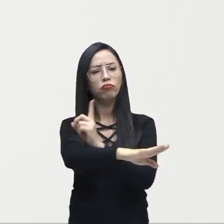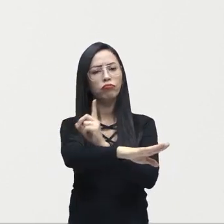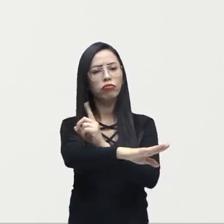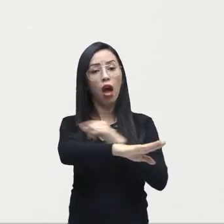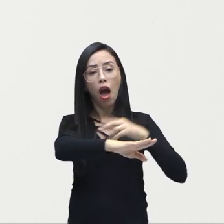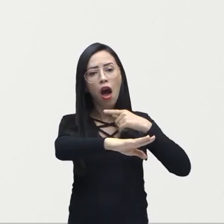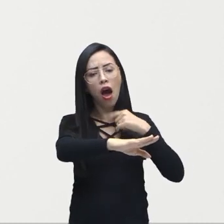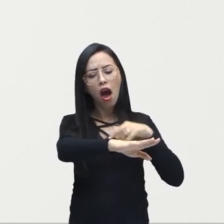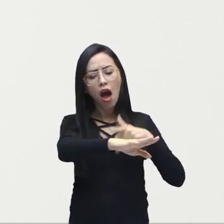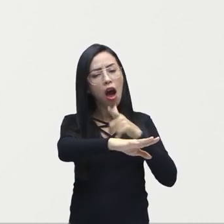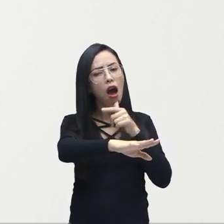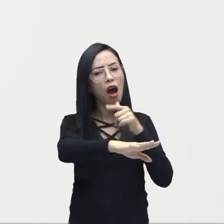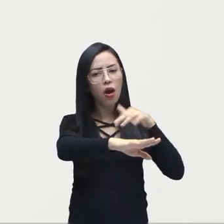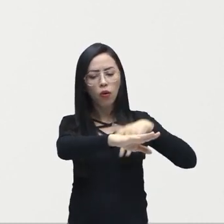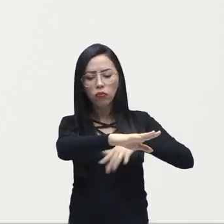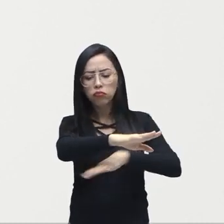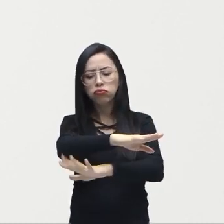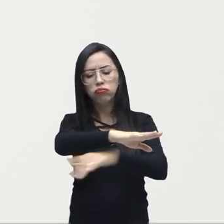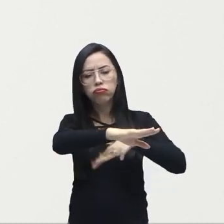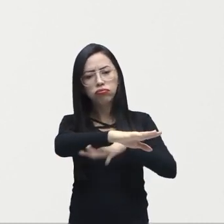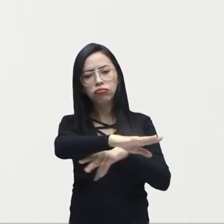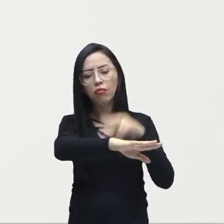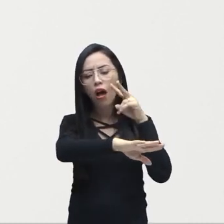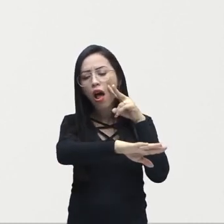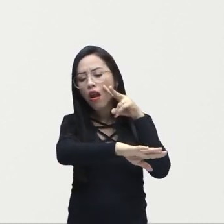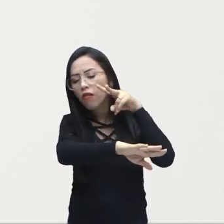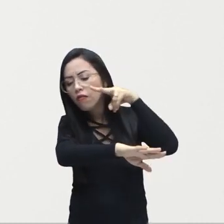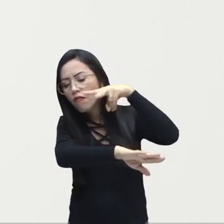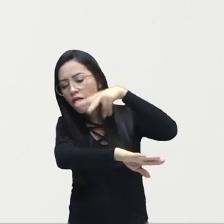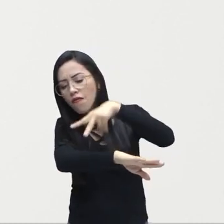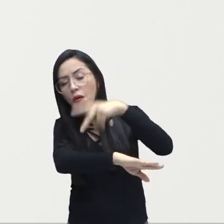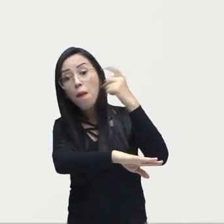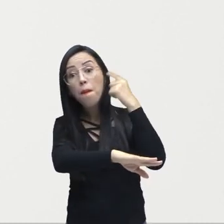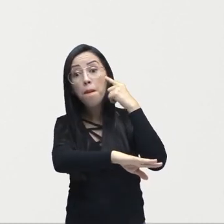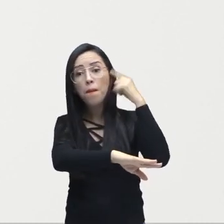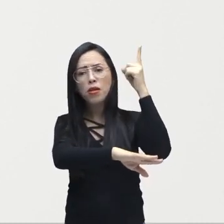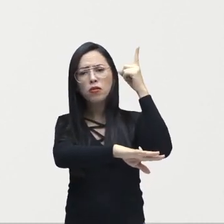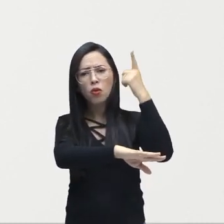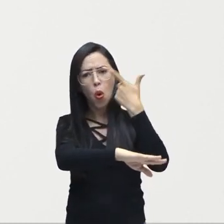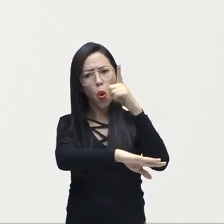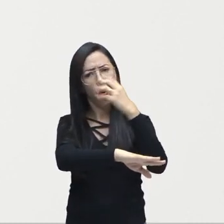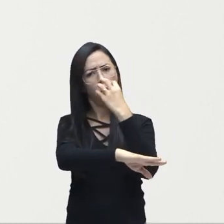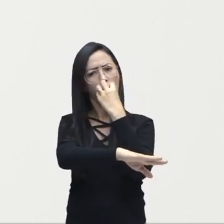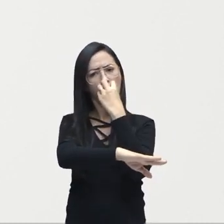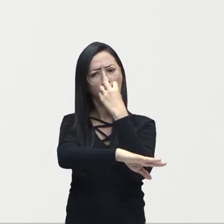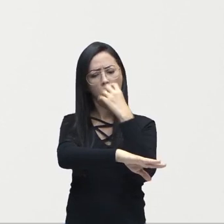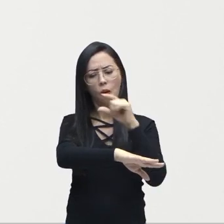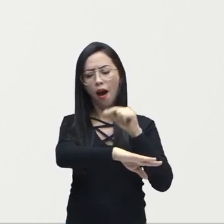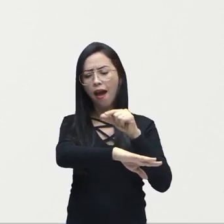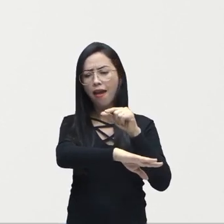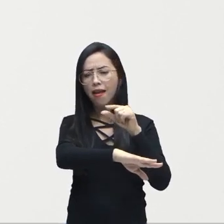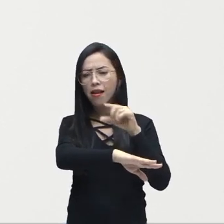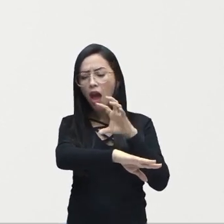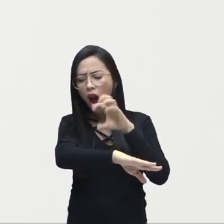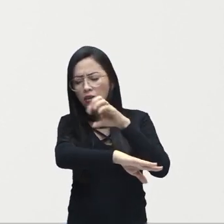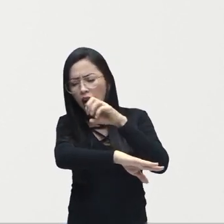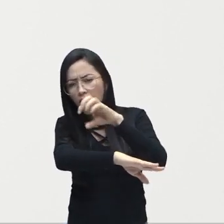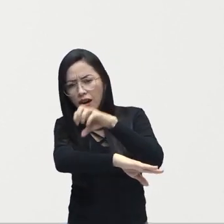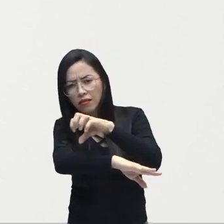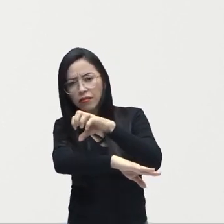viu sua própria imagem refletida na água. Pensando ver outro cão, cobiçou-lhe logo o osso e pôs-se a